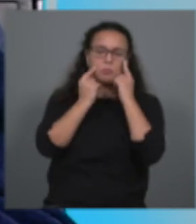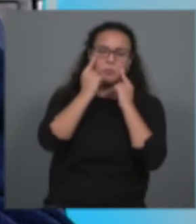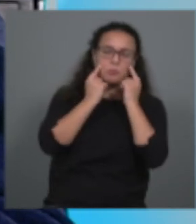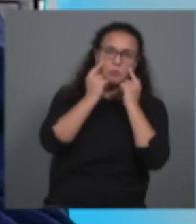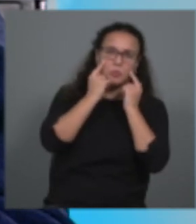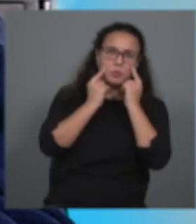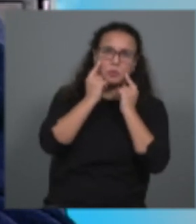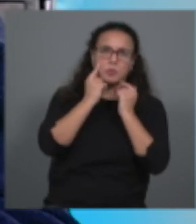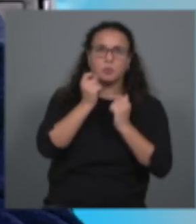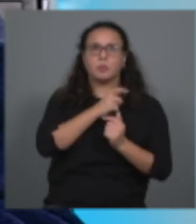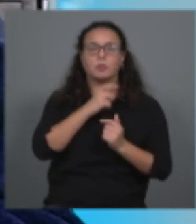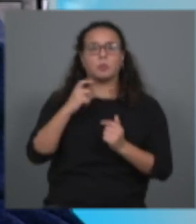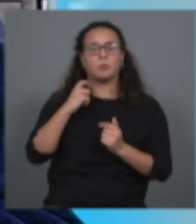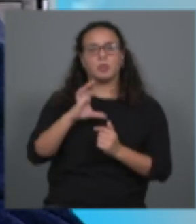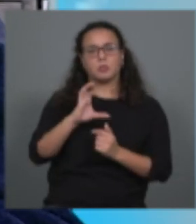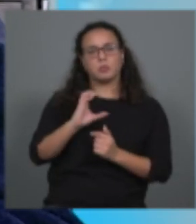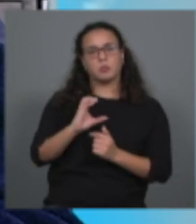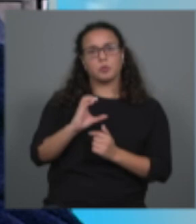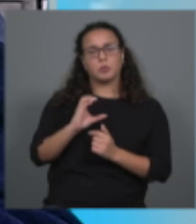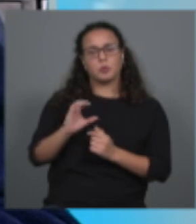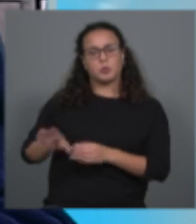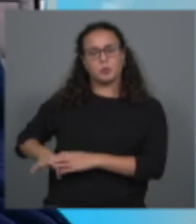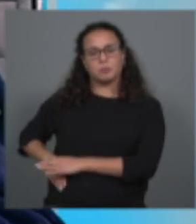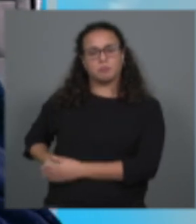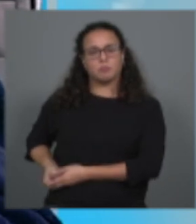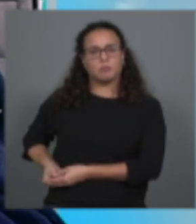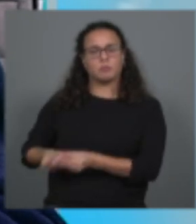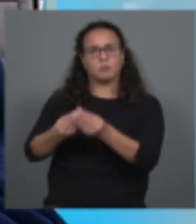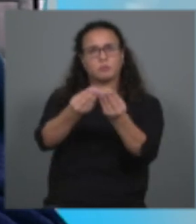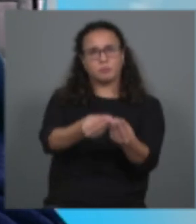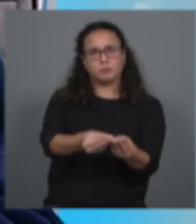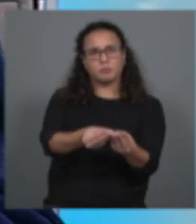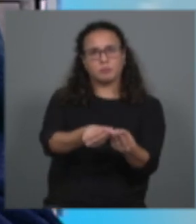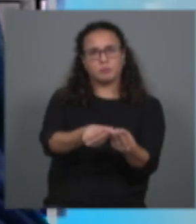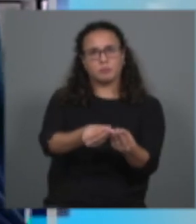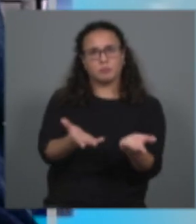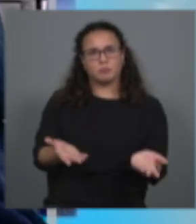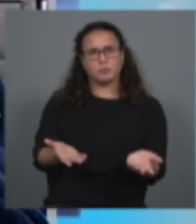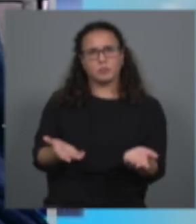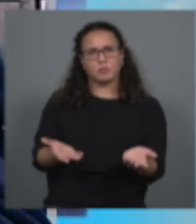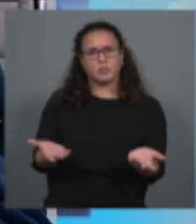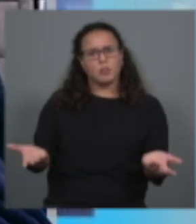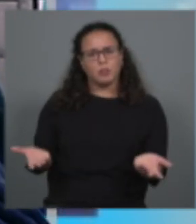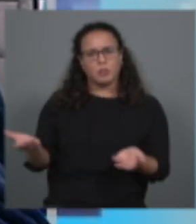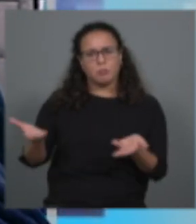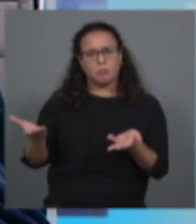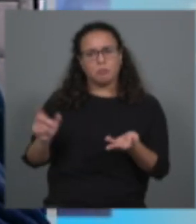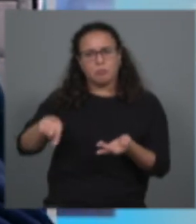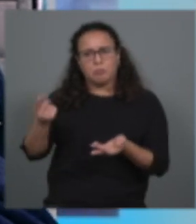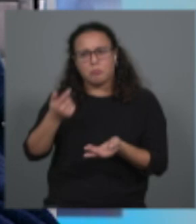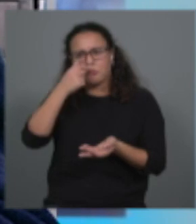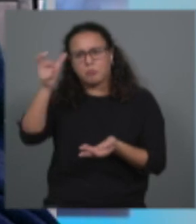Cruz tira o envelope e dá à senhora. A que tinha dado, que viu a cena, disse: Padre Cruz, o senhor sabe o que está a